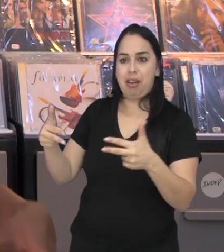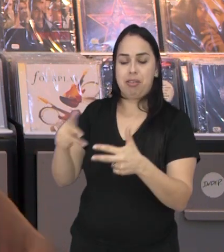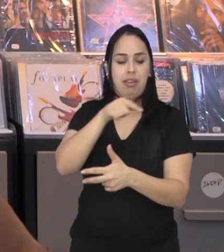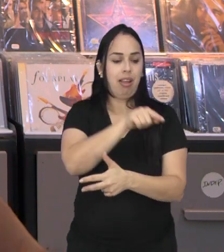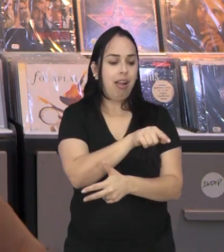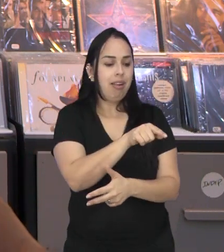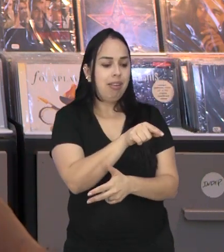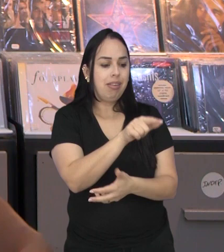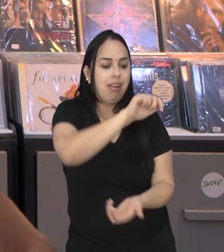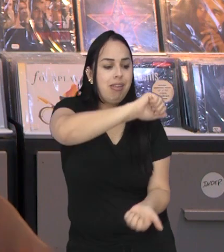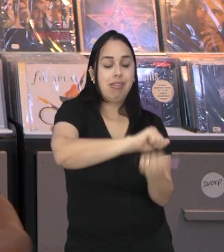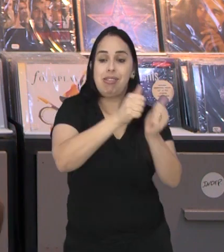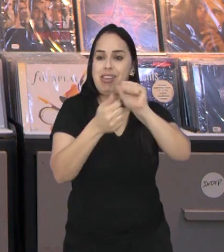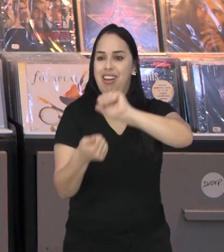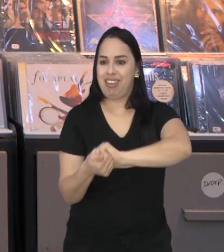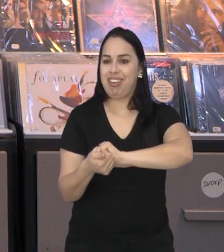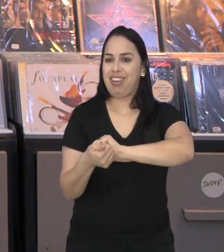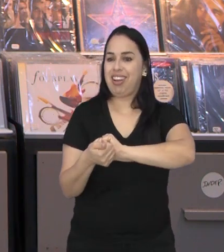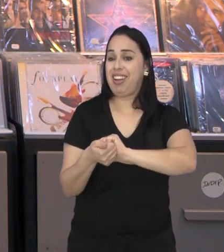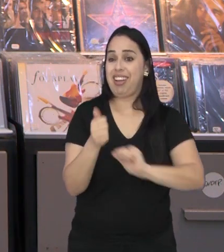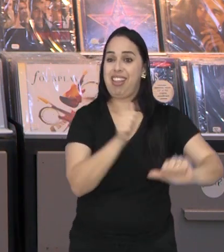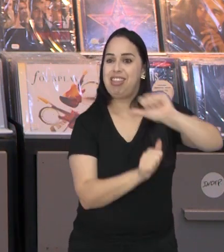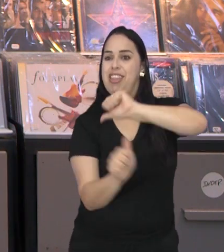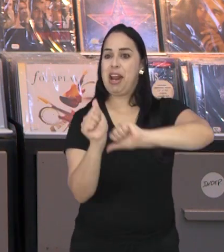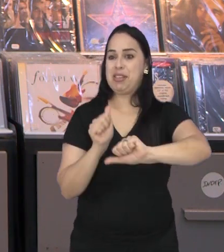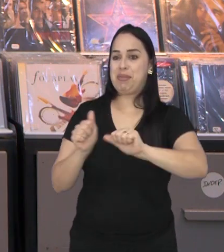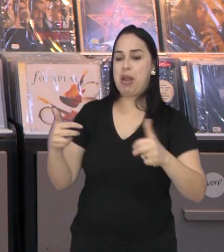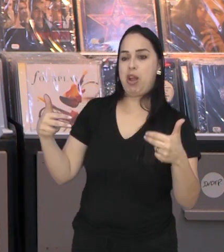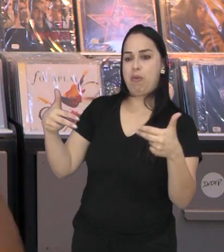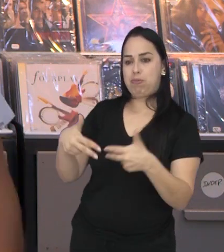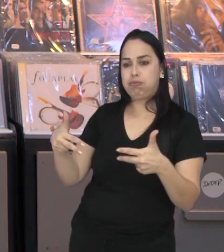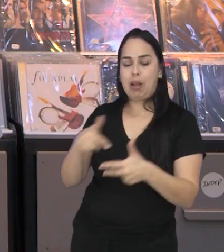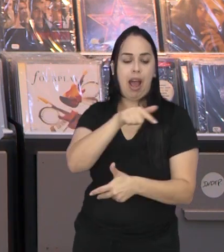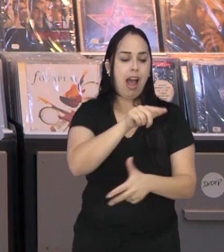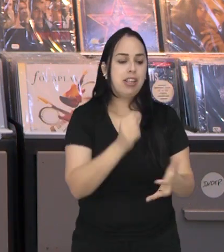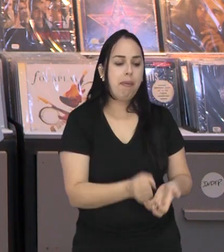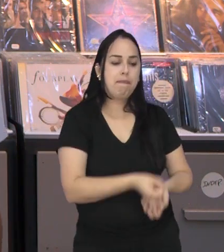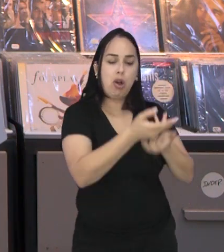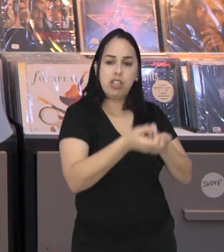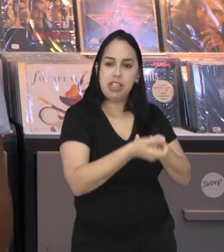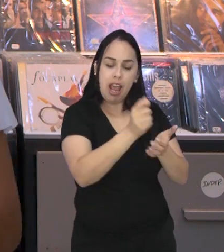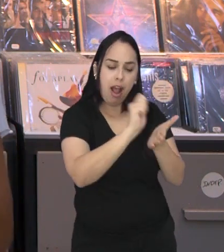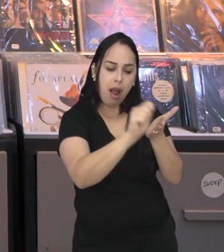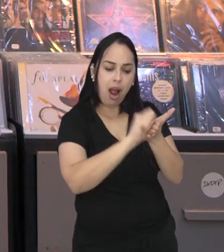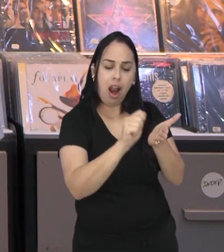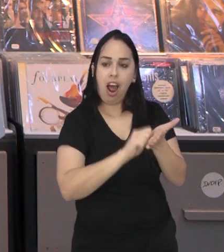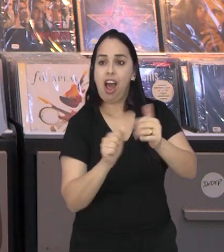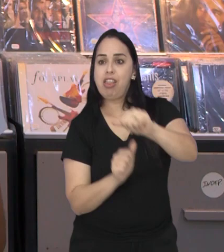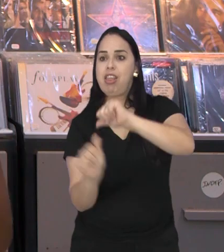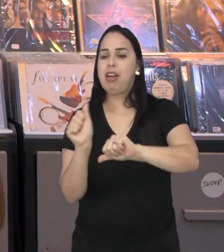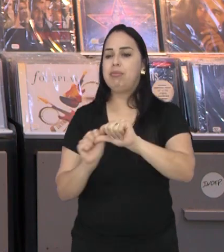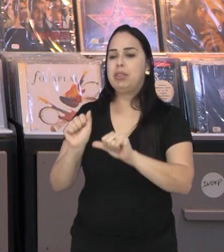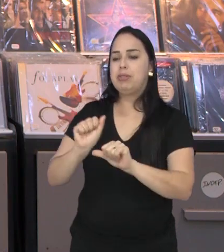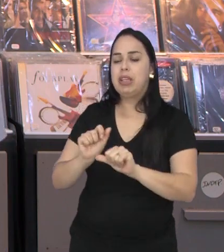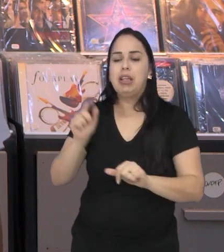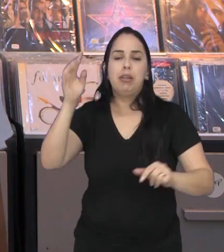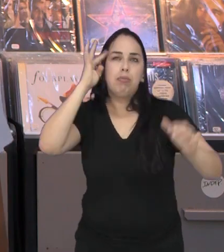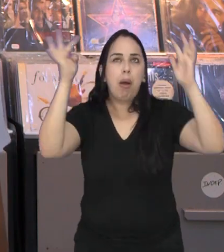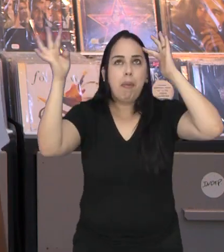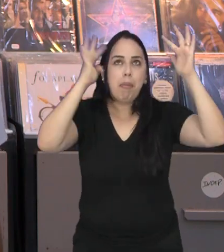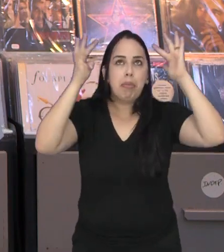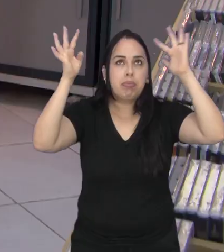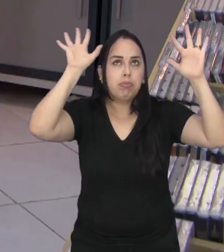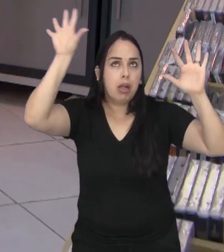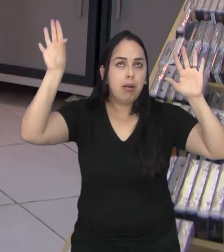coisas que eu tinha escrita lá atrás e transformei isso em rap, sabe? Essas poesias, essas coisas, esses